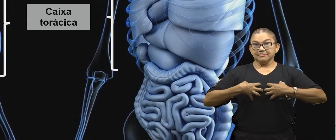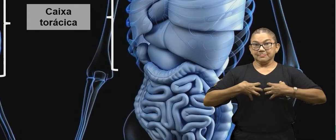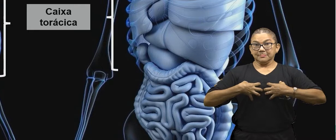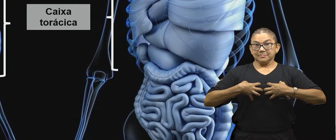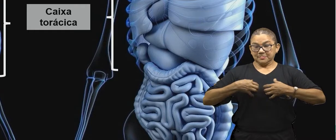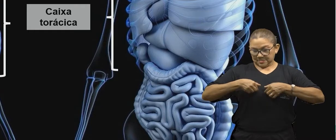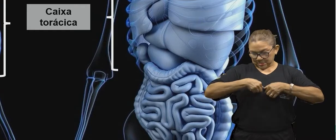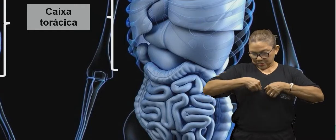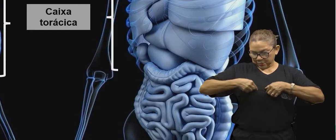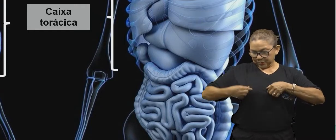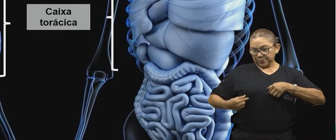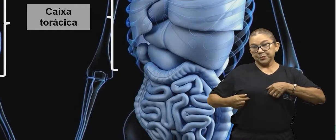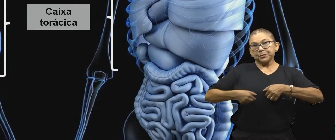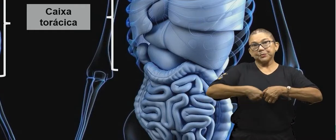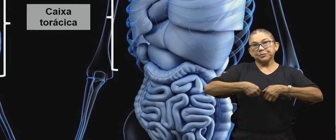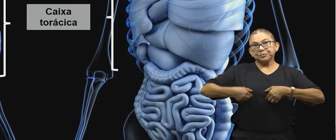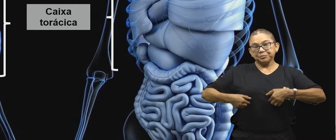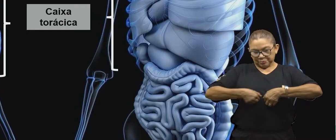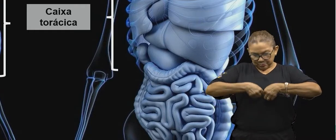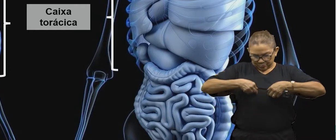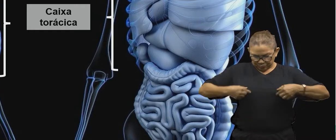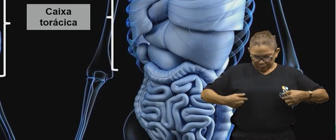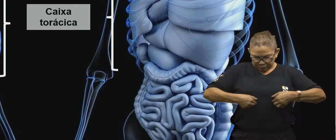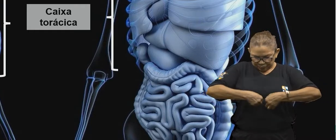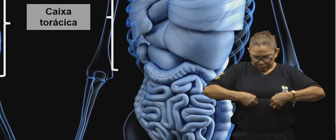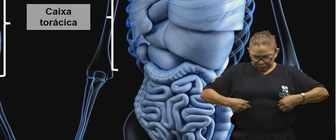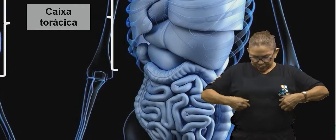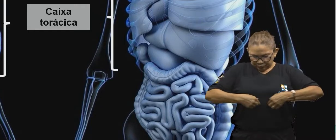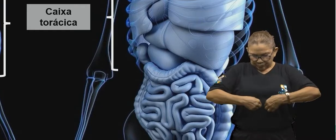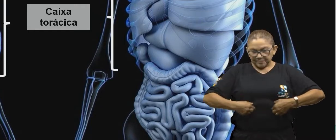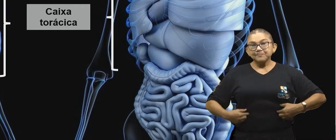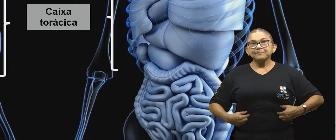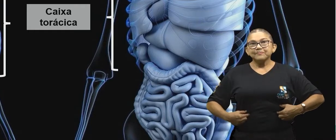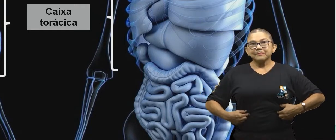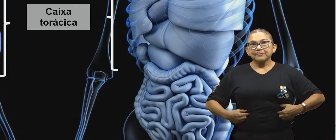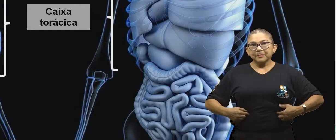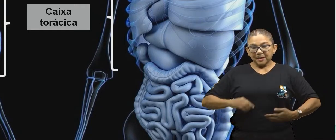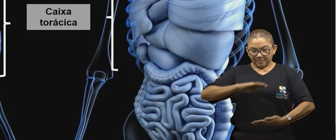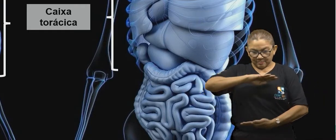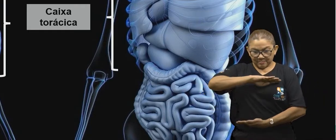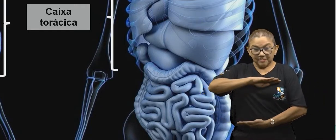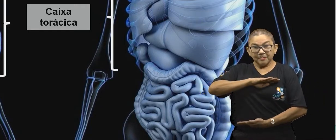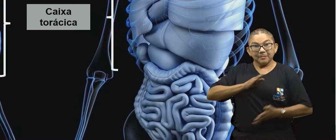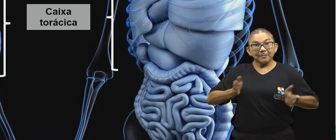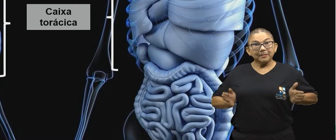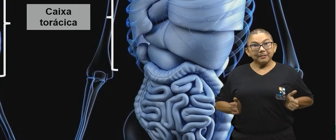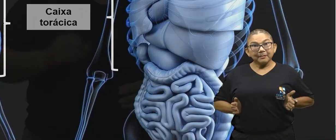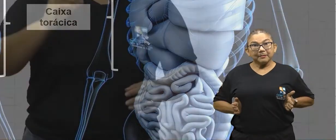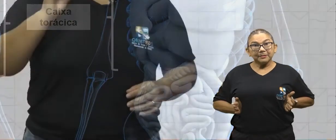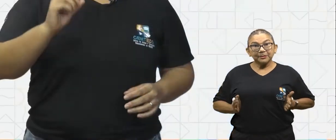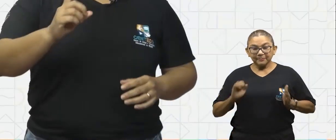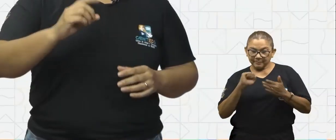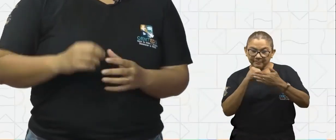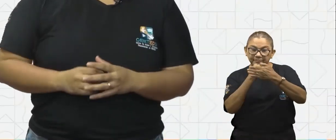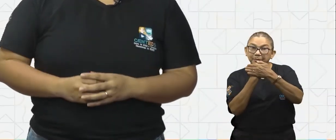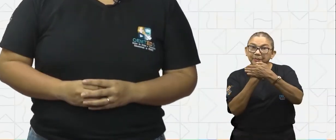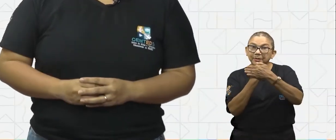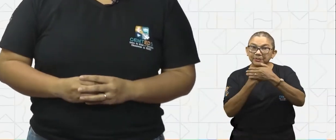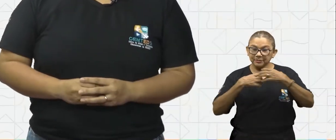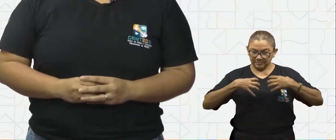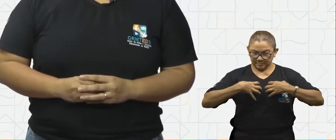por ossos como as costelas, que tomam forma de caixa protegendo esses órgãos. Vamos